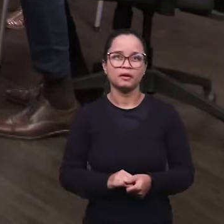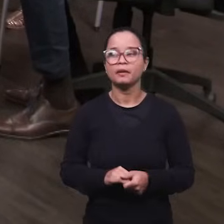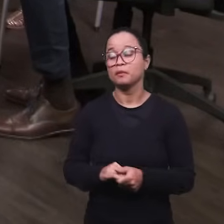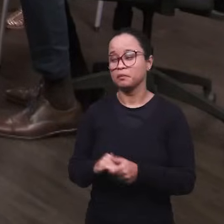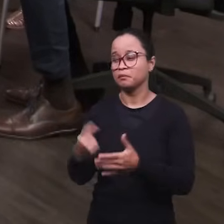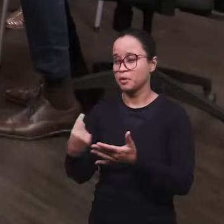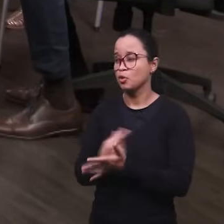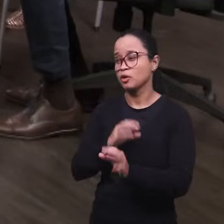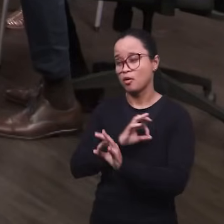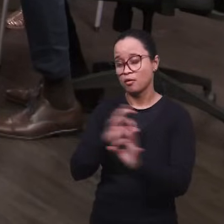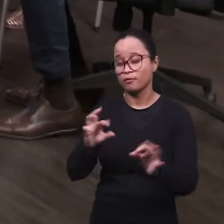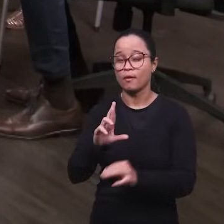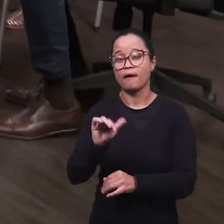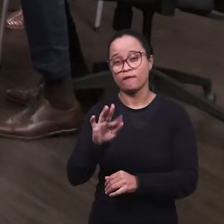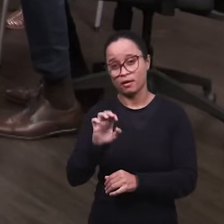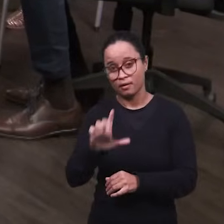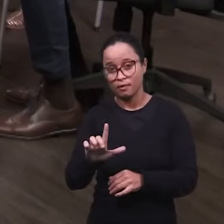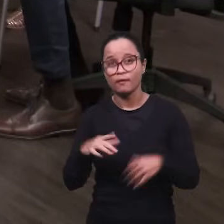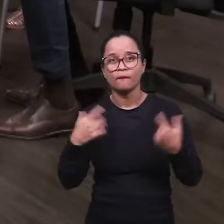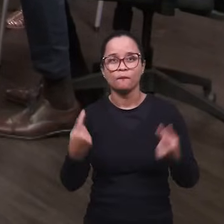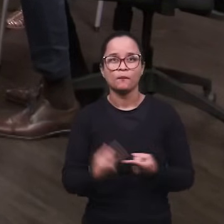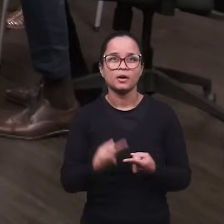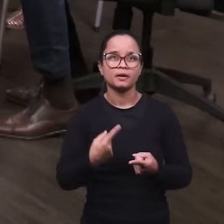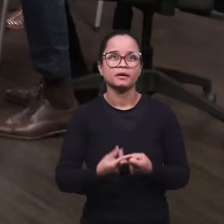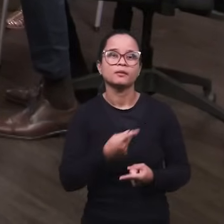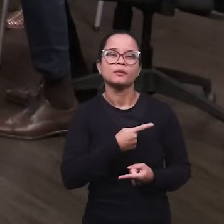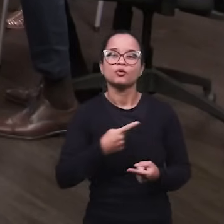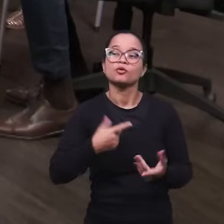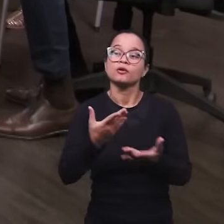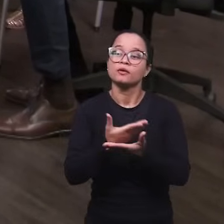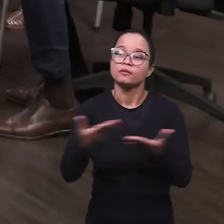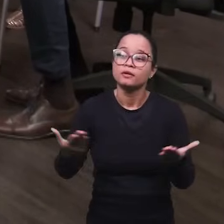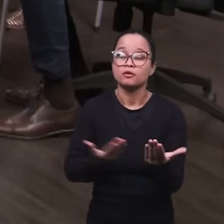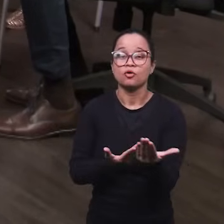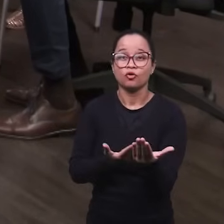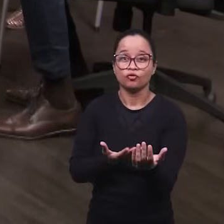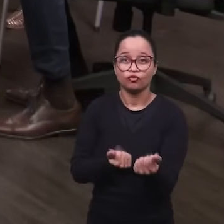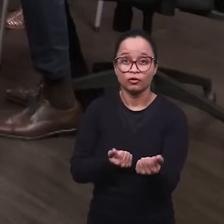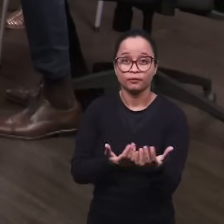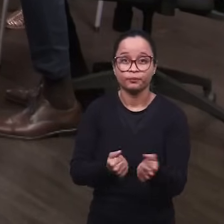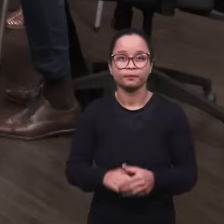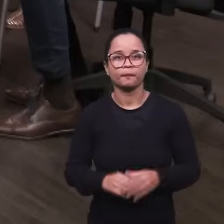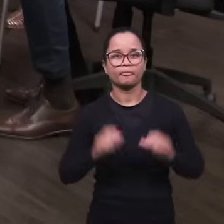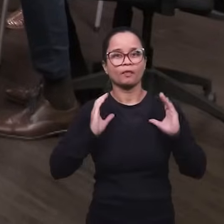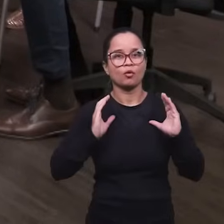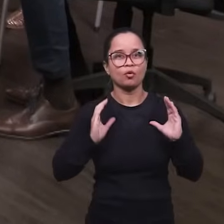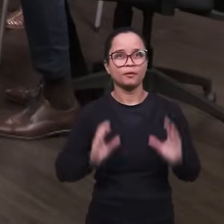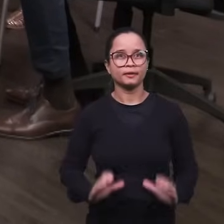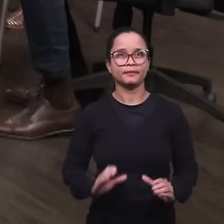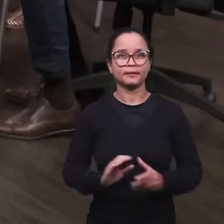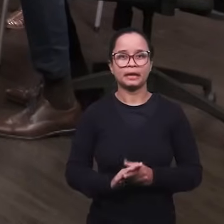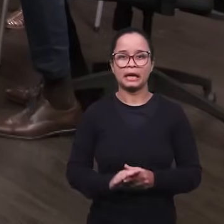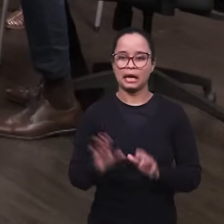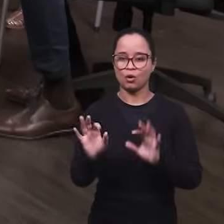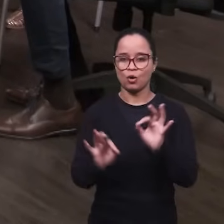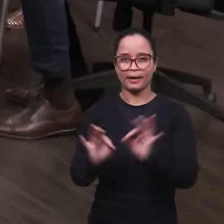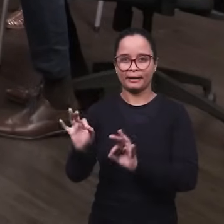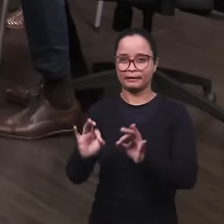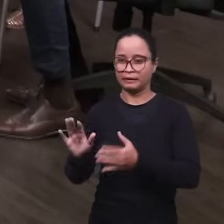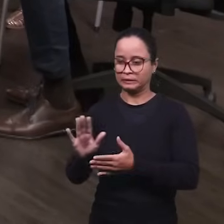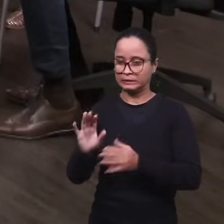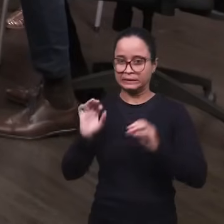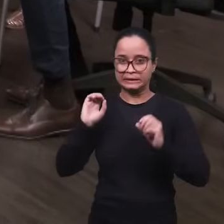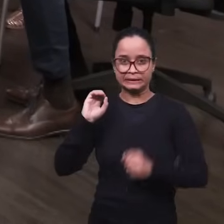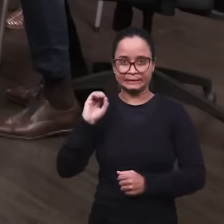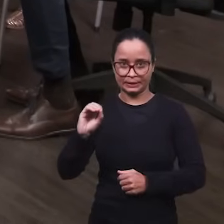pergunta, Rafael. Porque, assim, pastor e vocês que são jovens, o comportamento é de não se planejar.